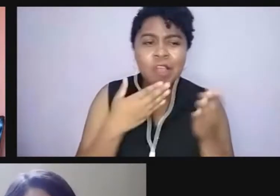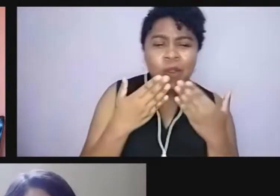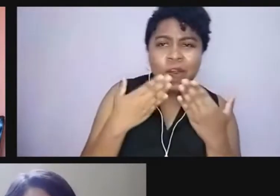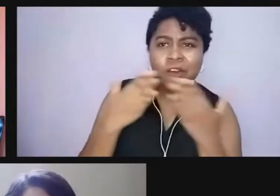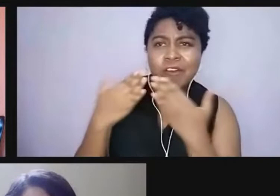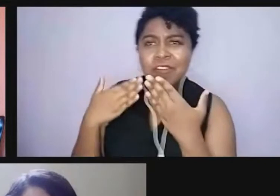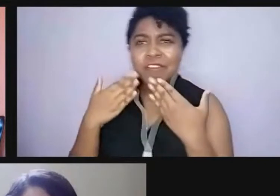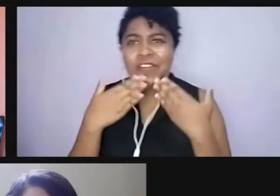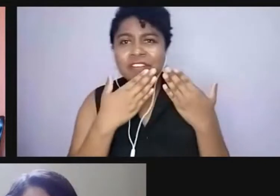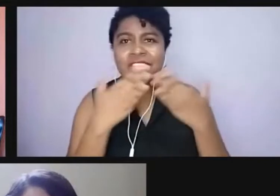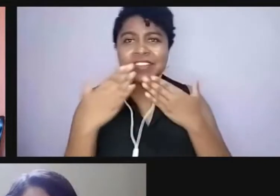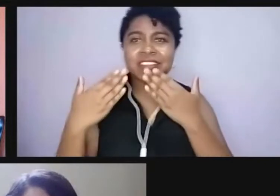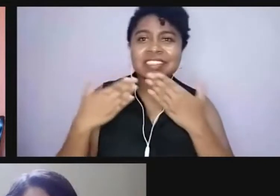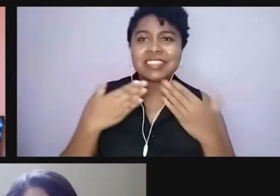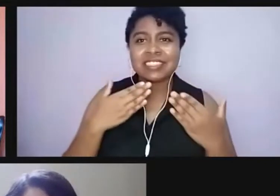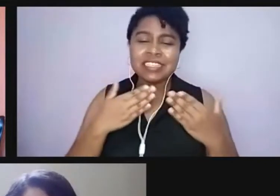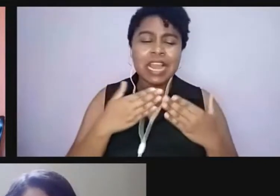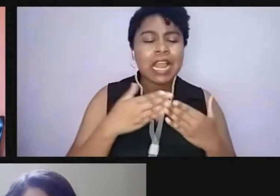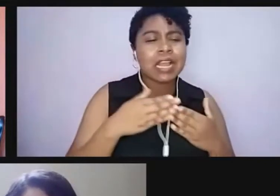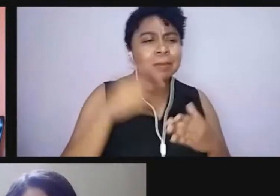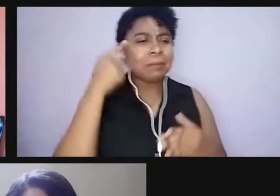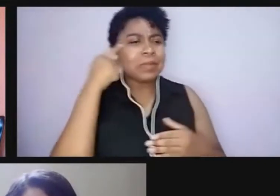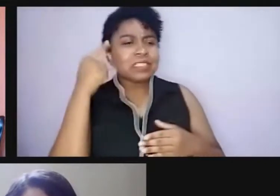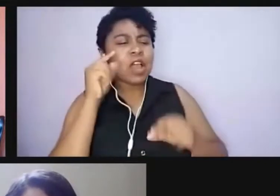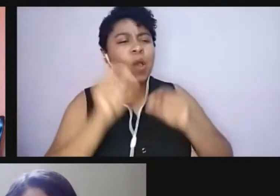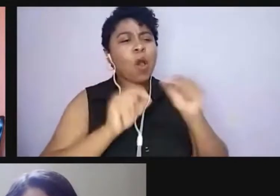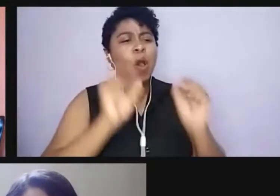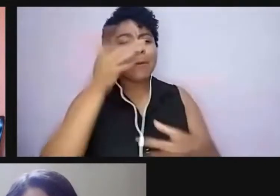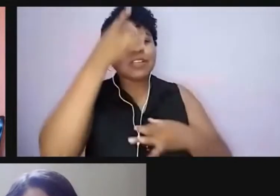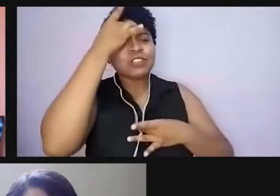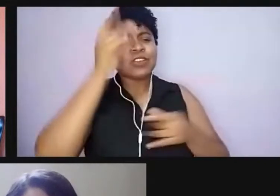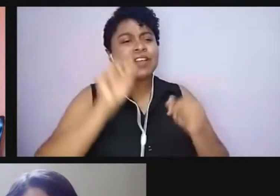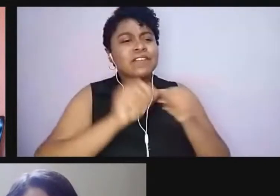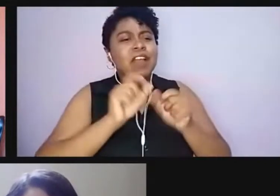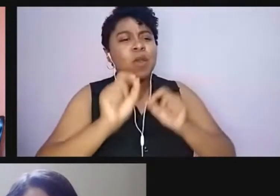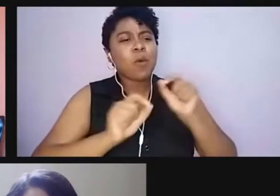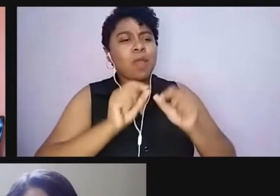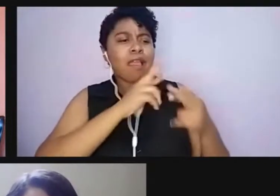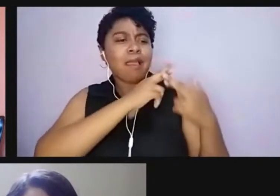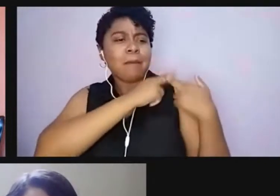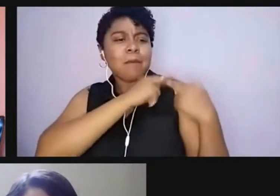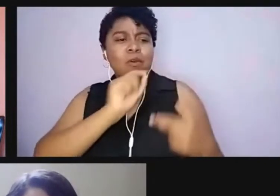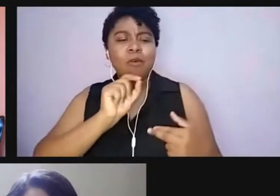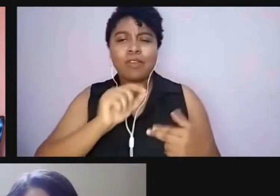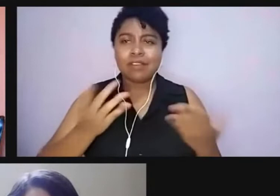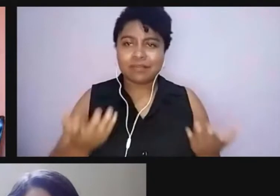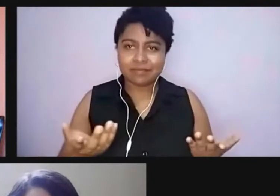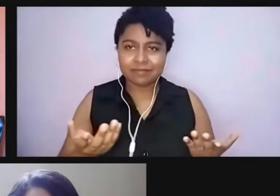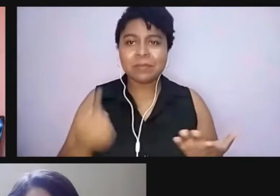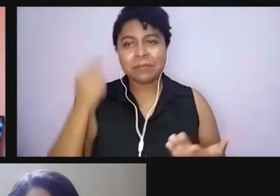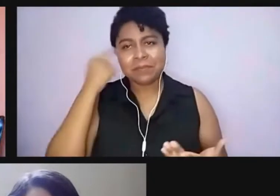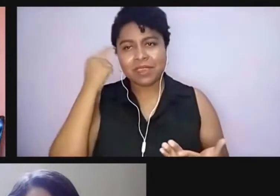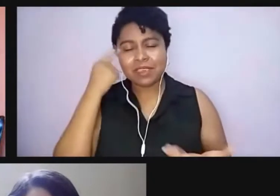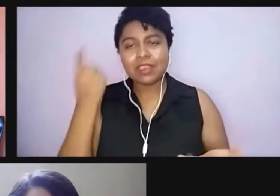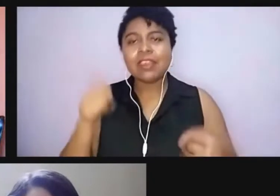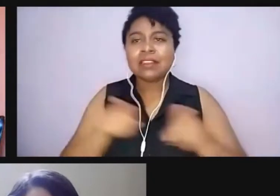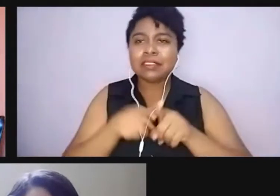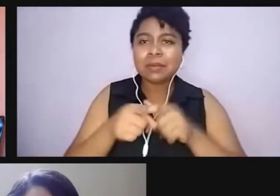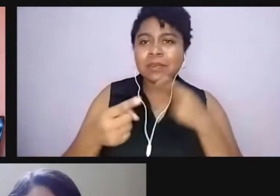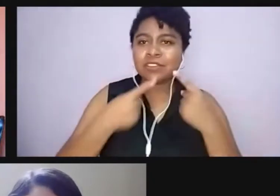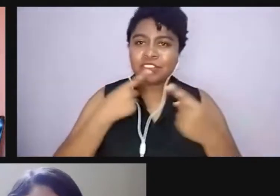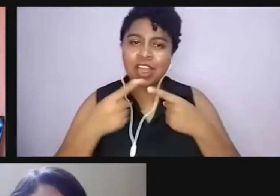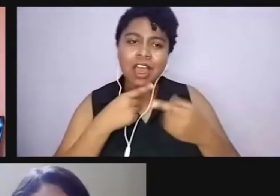o que um único personagem vai fazer. E aí ainda tem uma atividade ainda maior de diálogo e de cooperação, de trabalho em